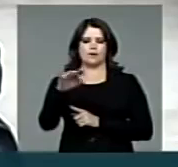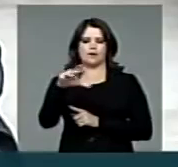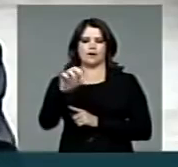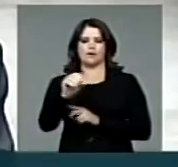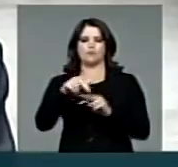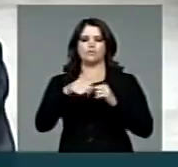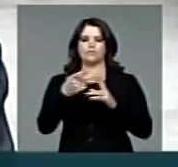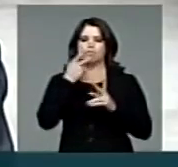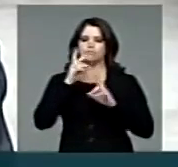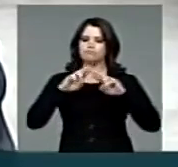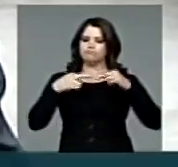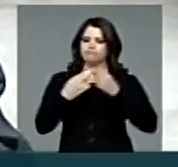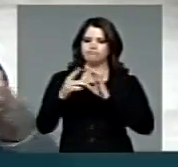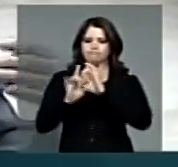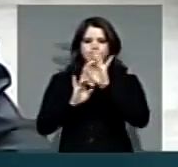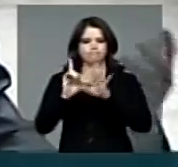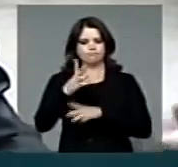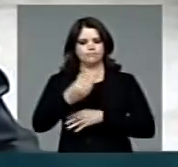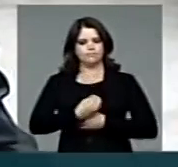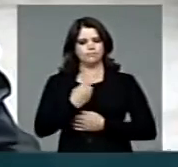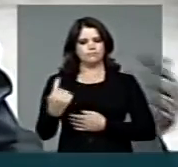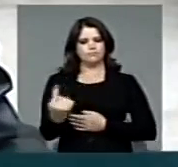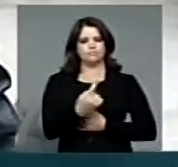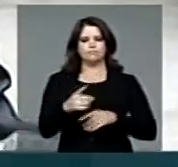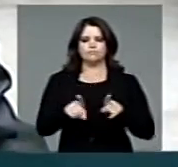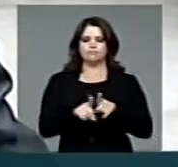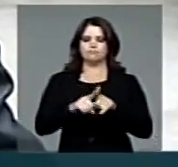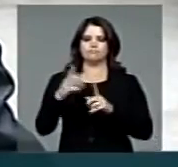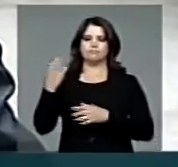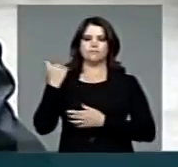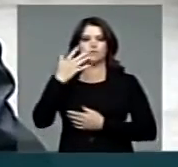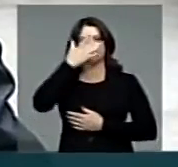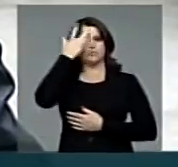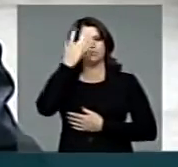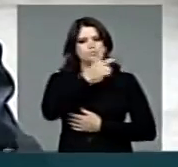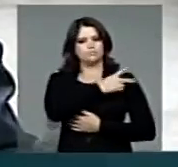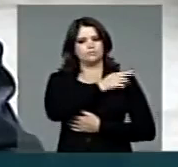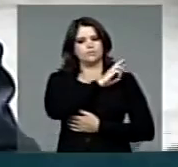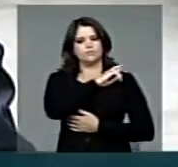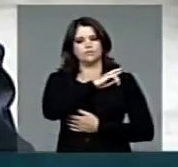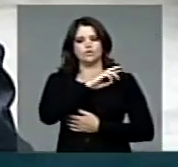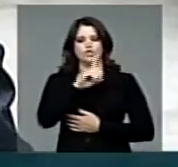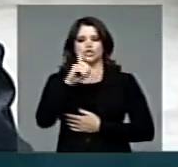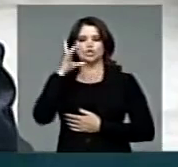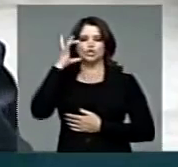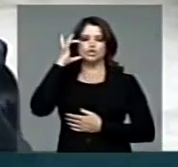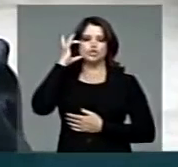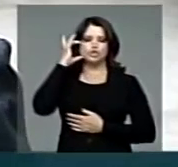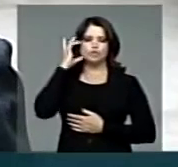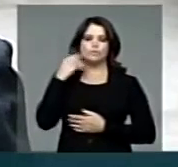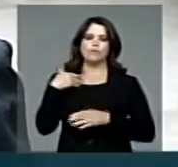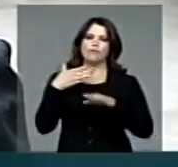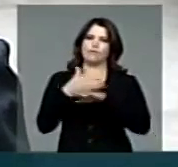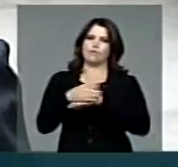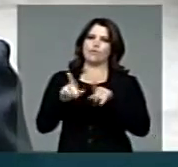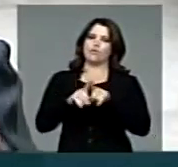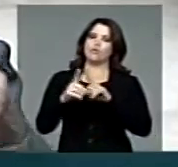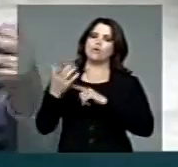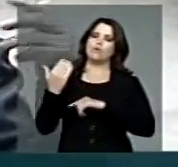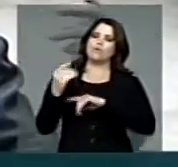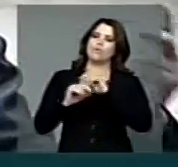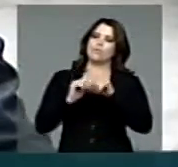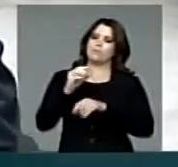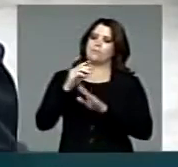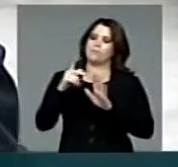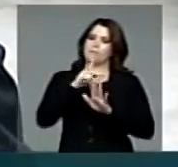memorável, presente também na ocasião a então chefe da Casa Civil, Dilma Rousseff, presidente do